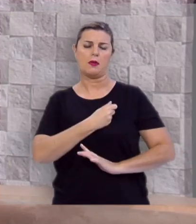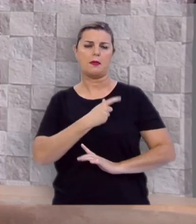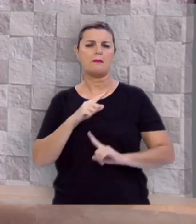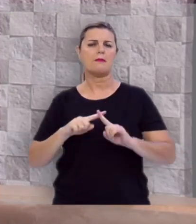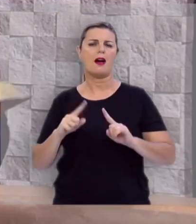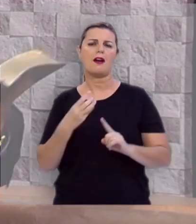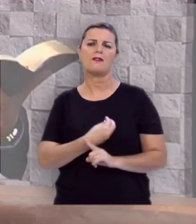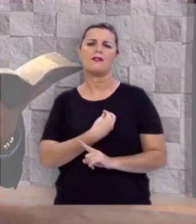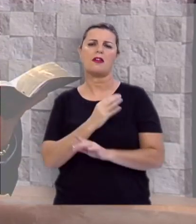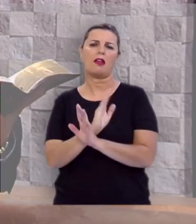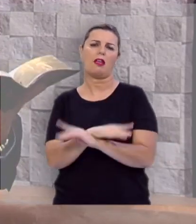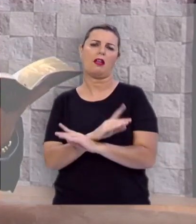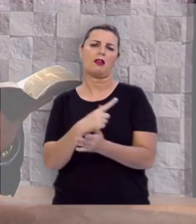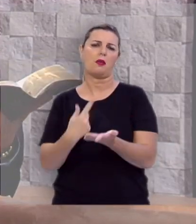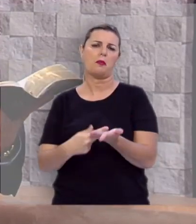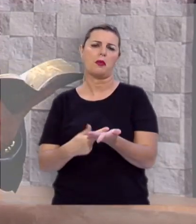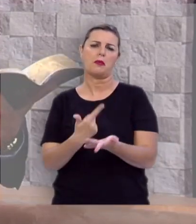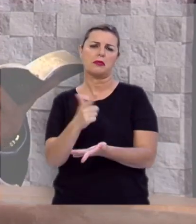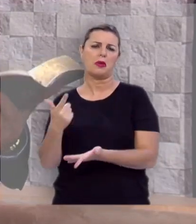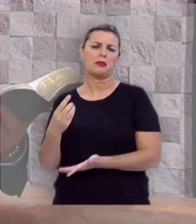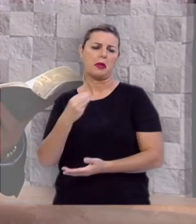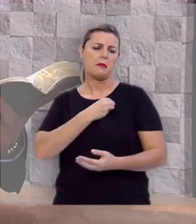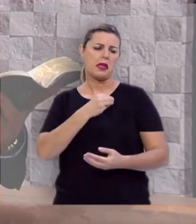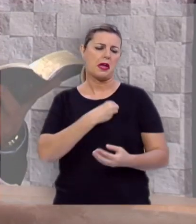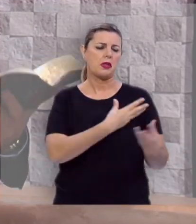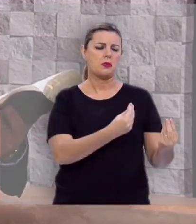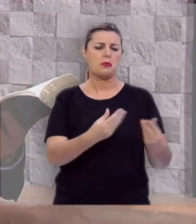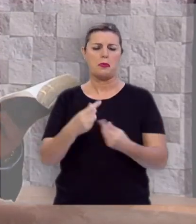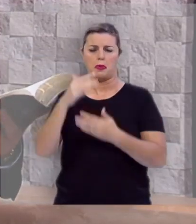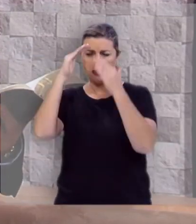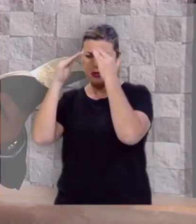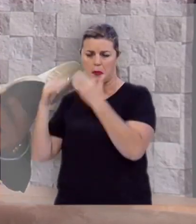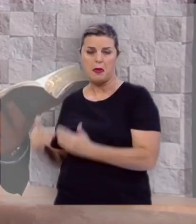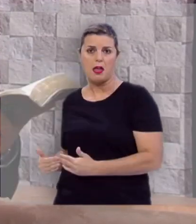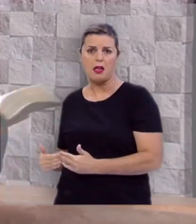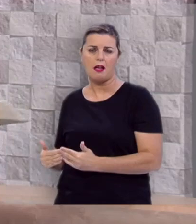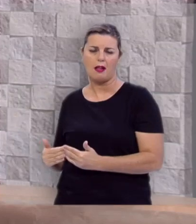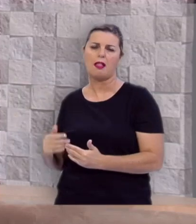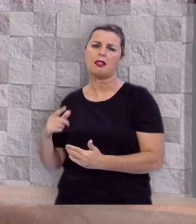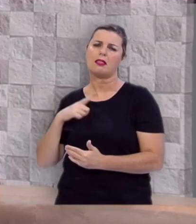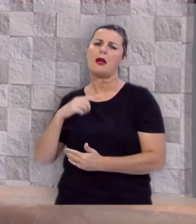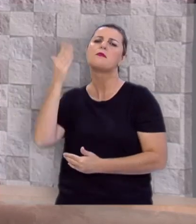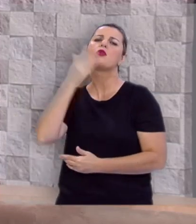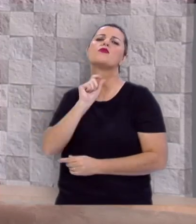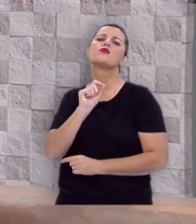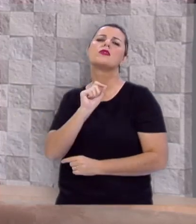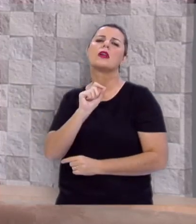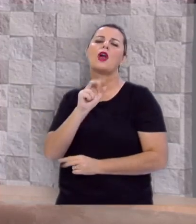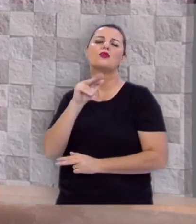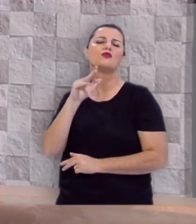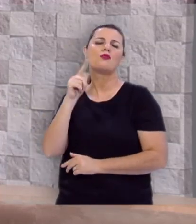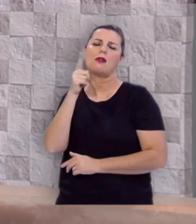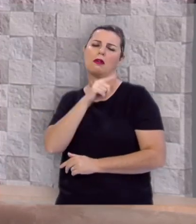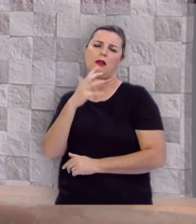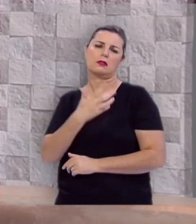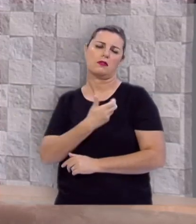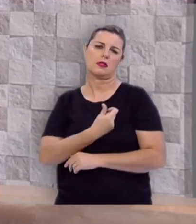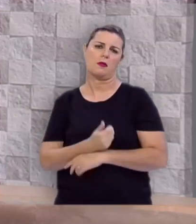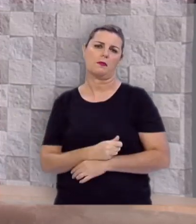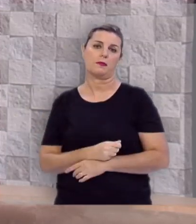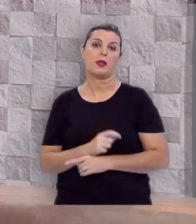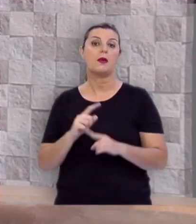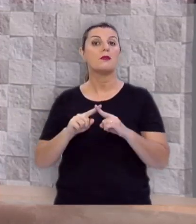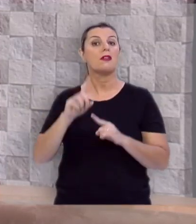salvação, e vivem uma vida descomprometida no pecado, na desobediência, na transgressão, estão provando uma coisa: nunca foram